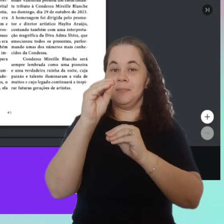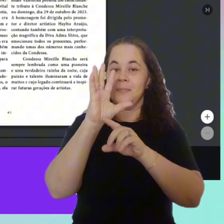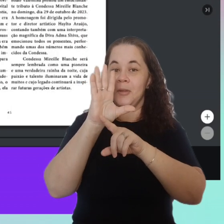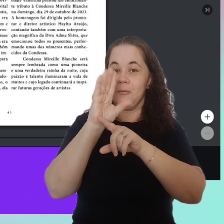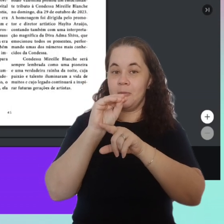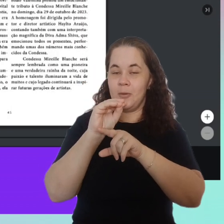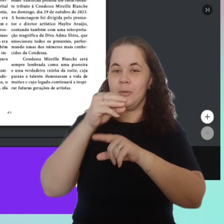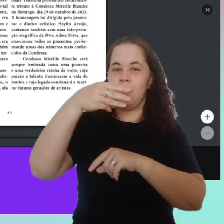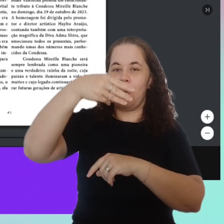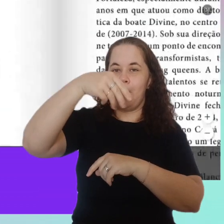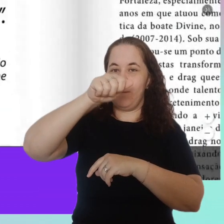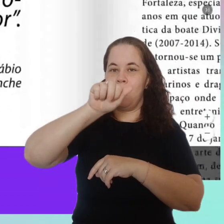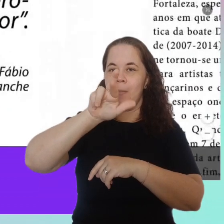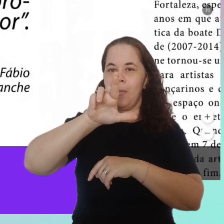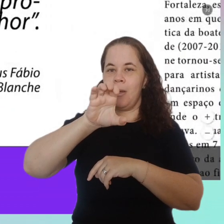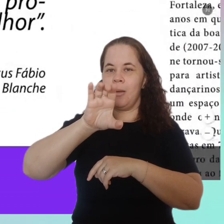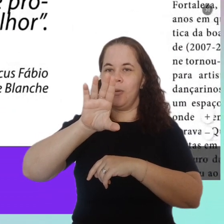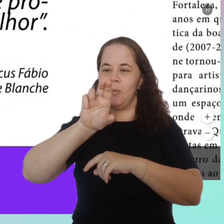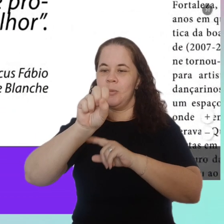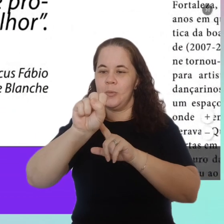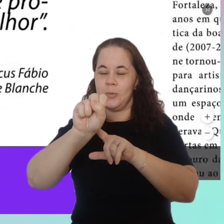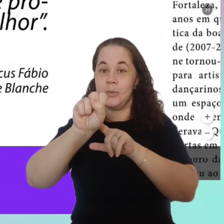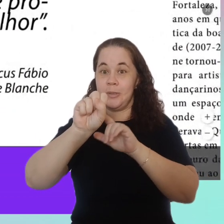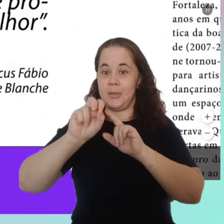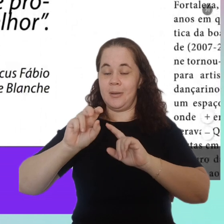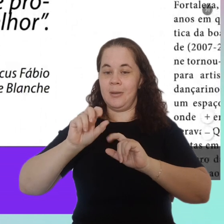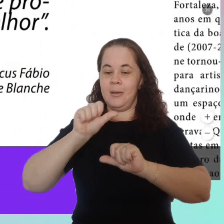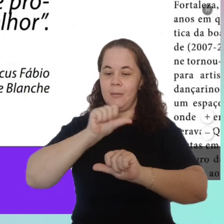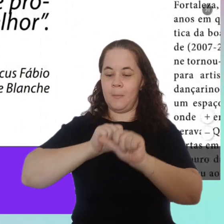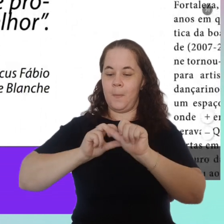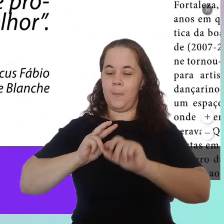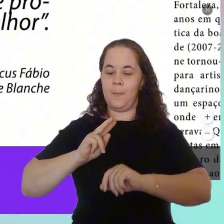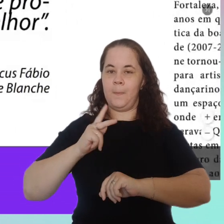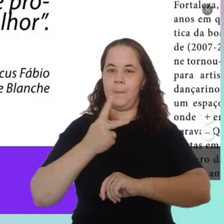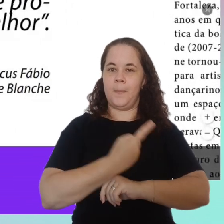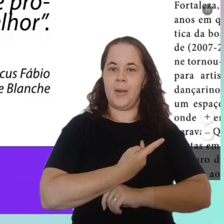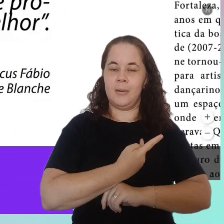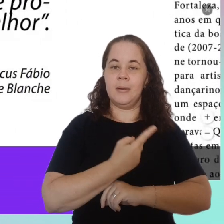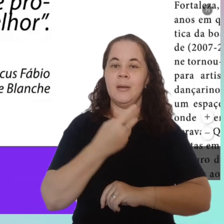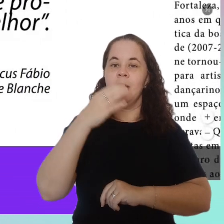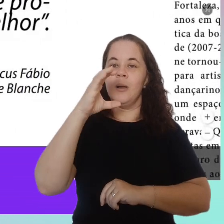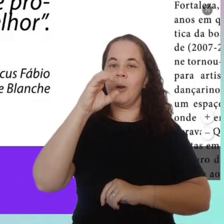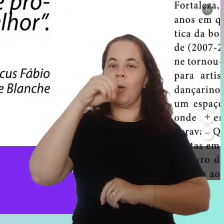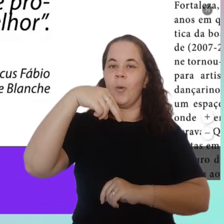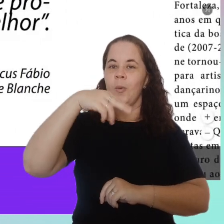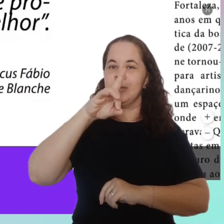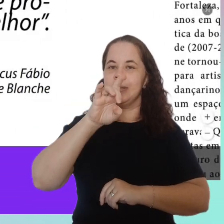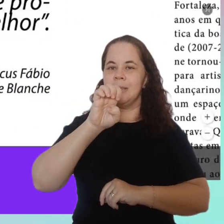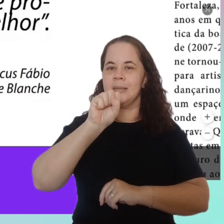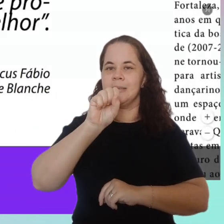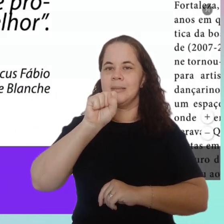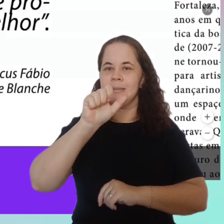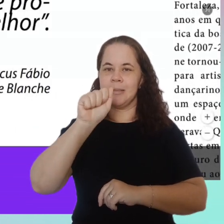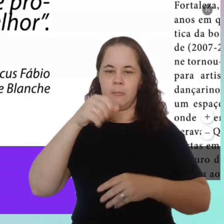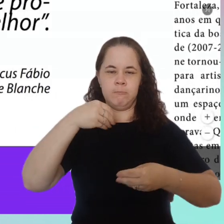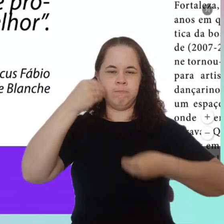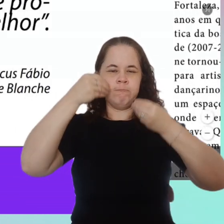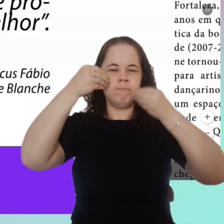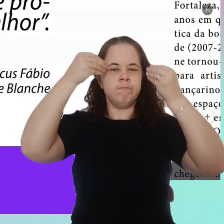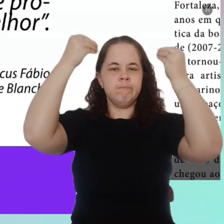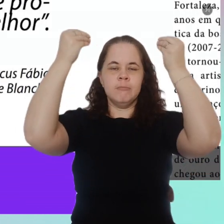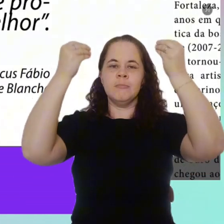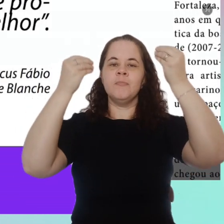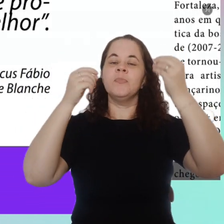Sim, a Condessa, eu tive o prazer de conhecer pessoalmente. Esse trecho do livro fala